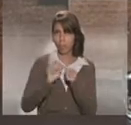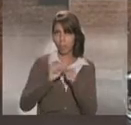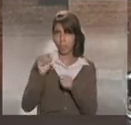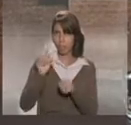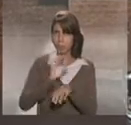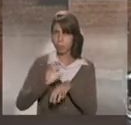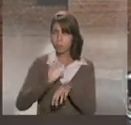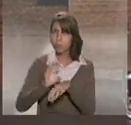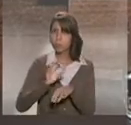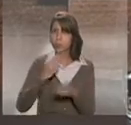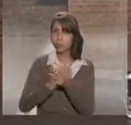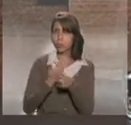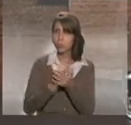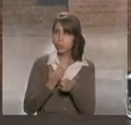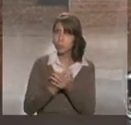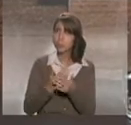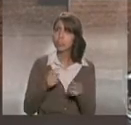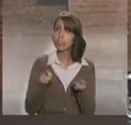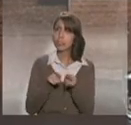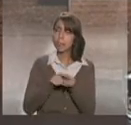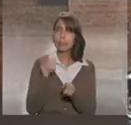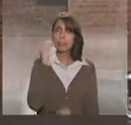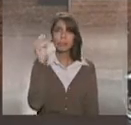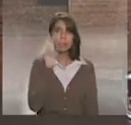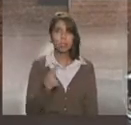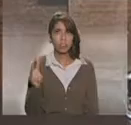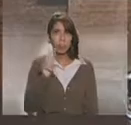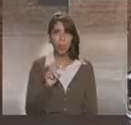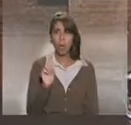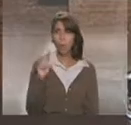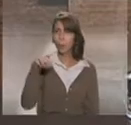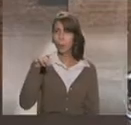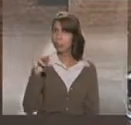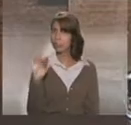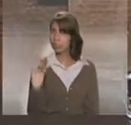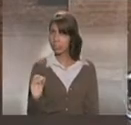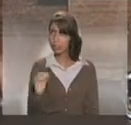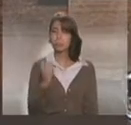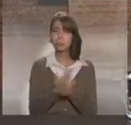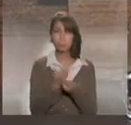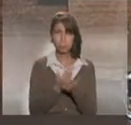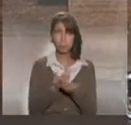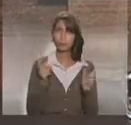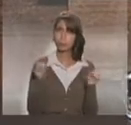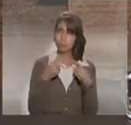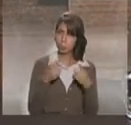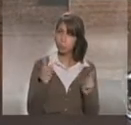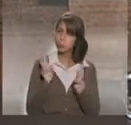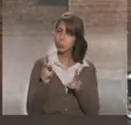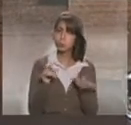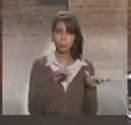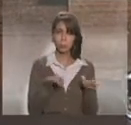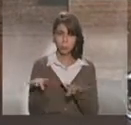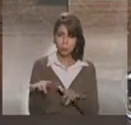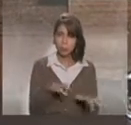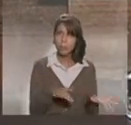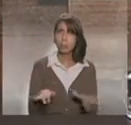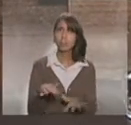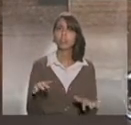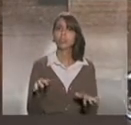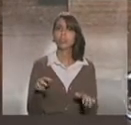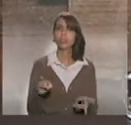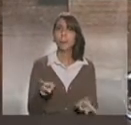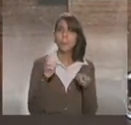esse a unirio vestibular de de regência e estudando música continuava campeão estava percepção